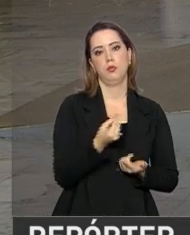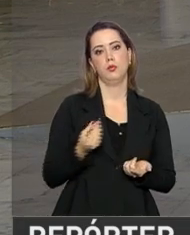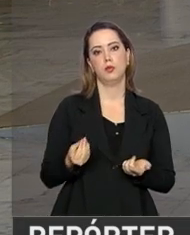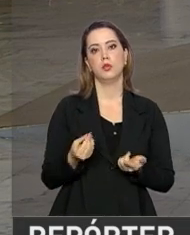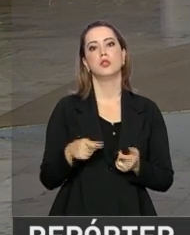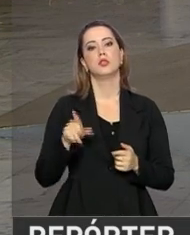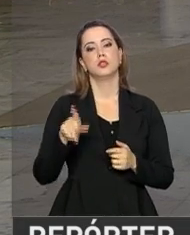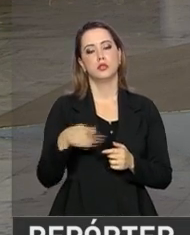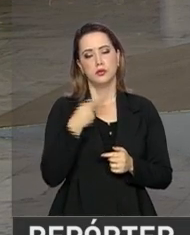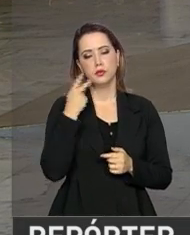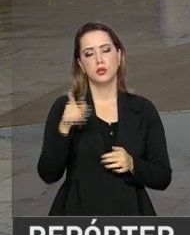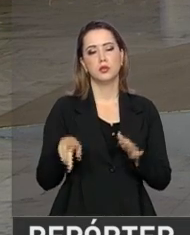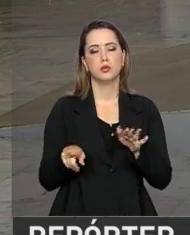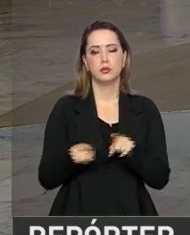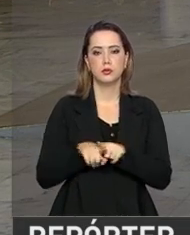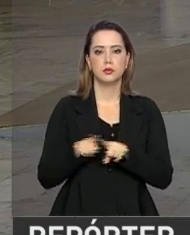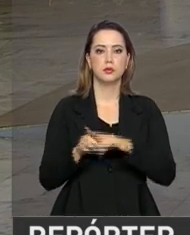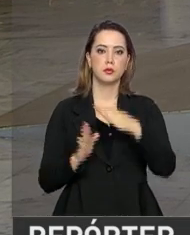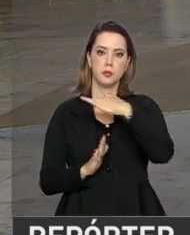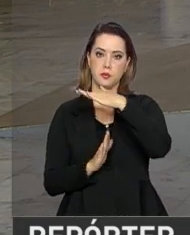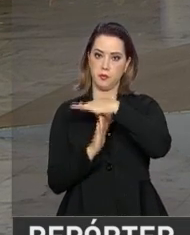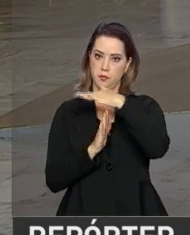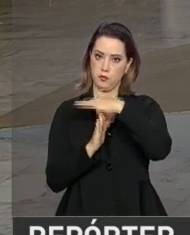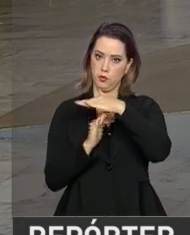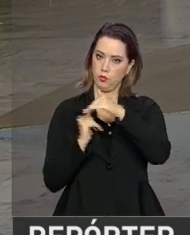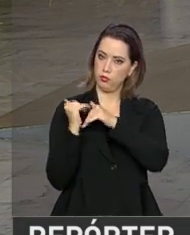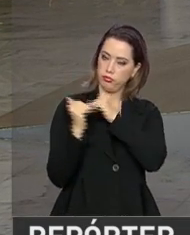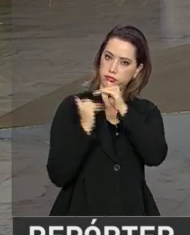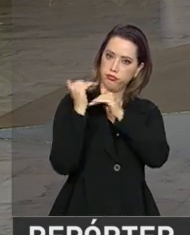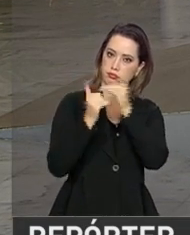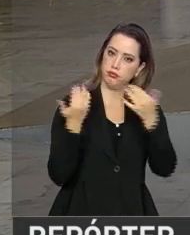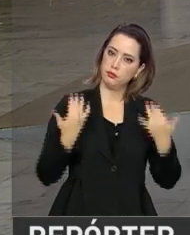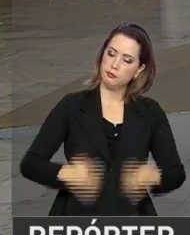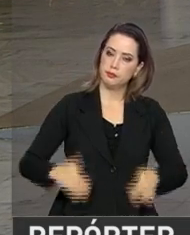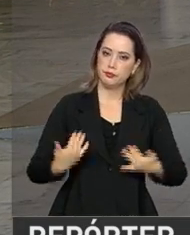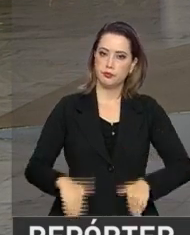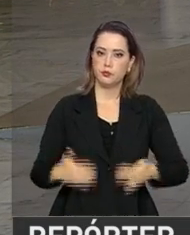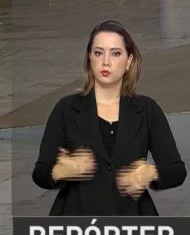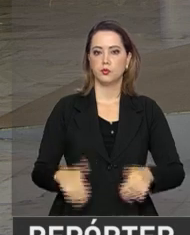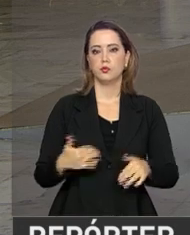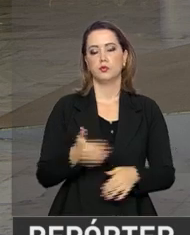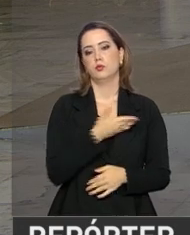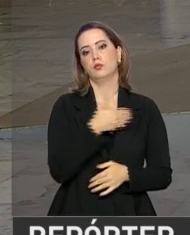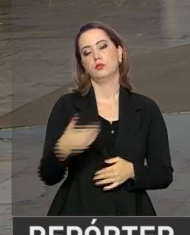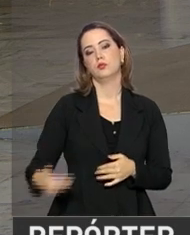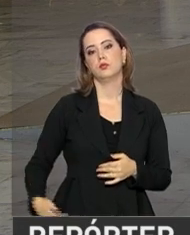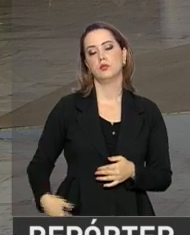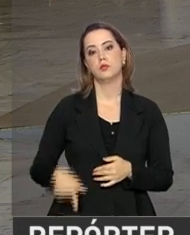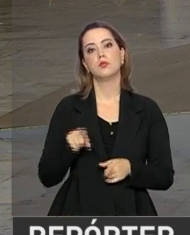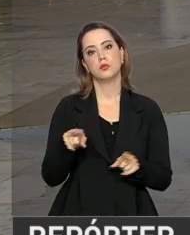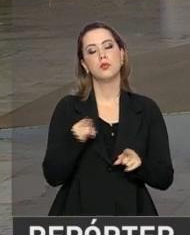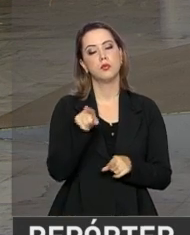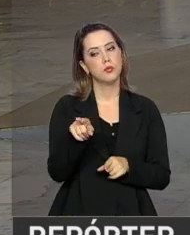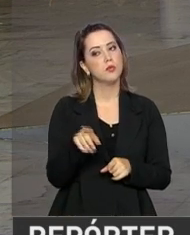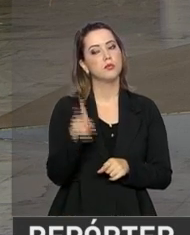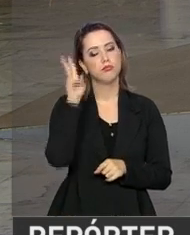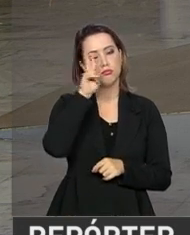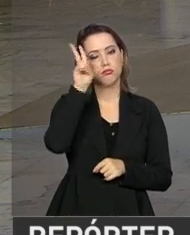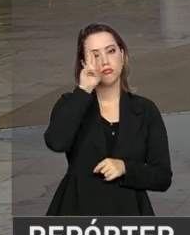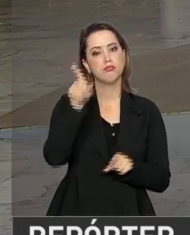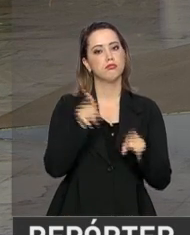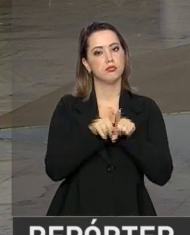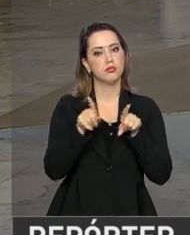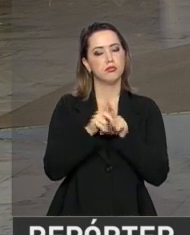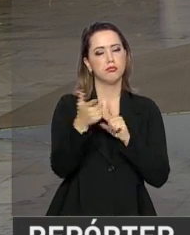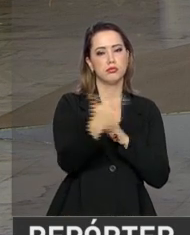teto do crescimento dos gastos públicos que foi encaminhada ontem ao congresso nacional ele lembrou também outras medidas aí